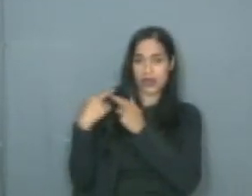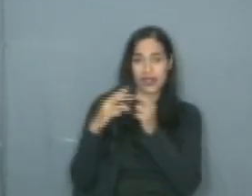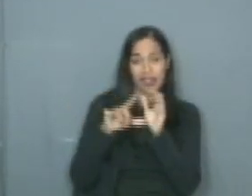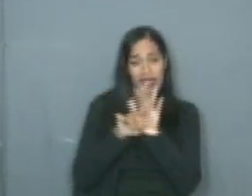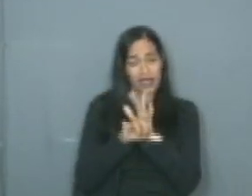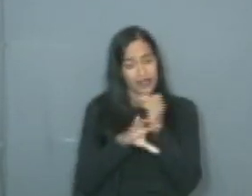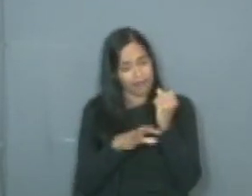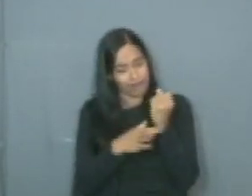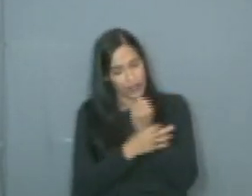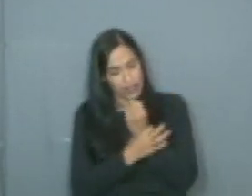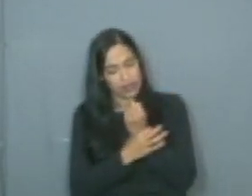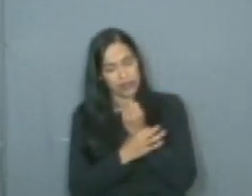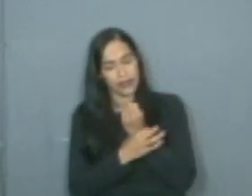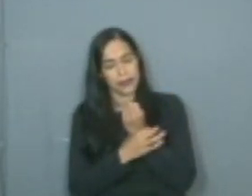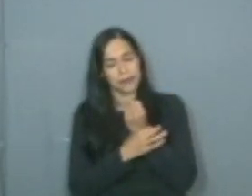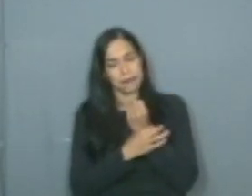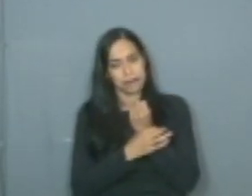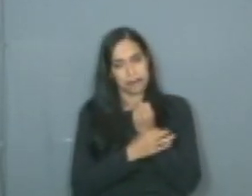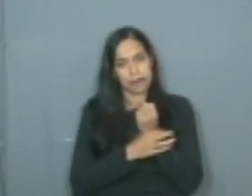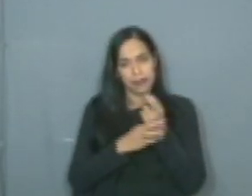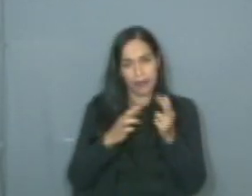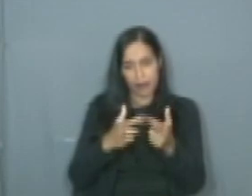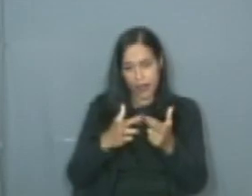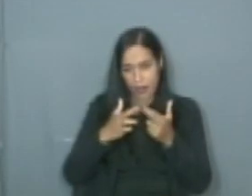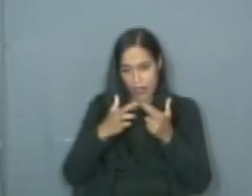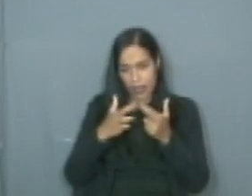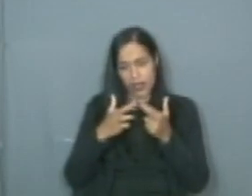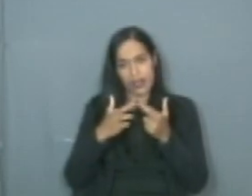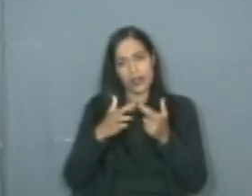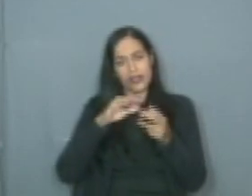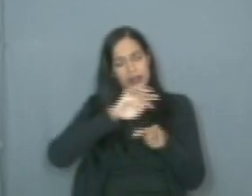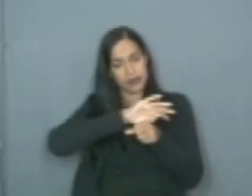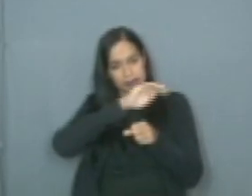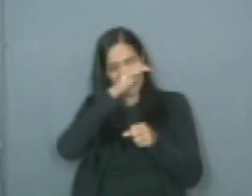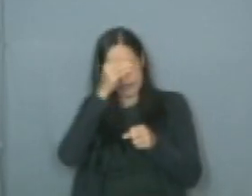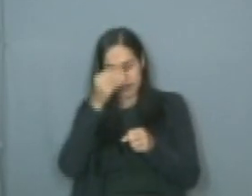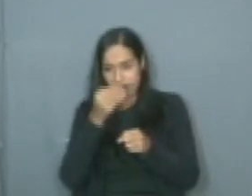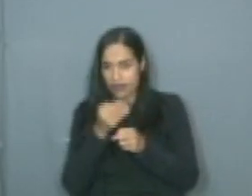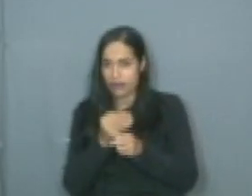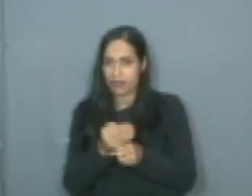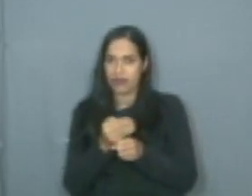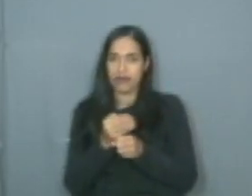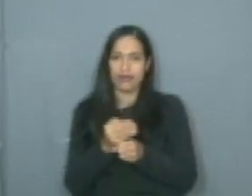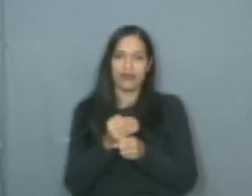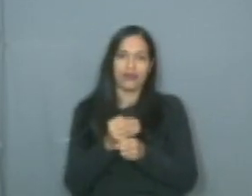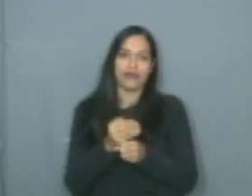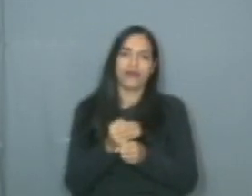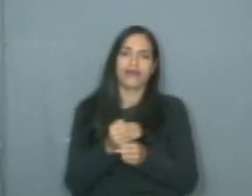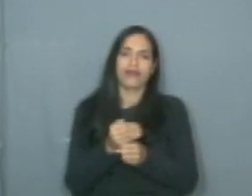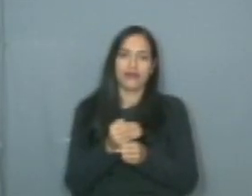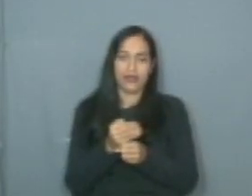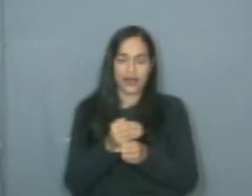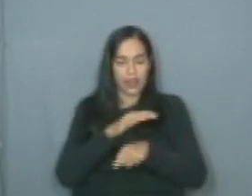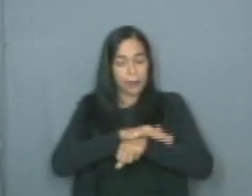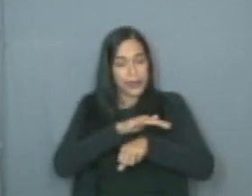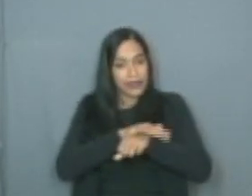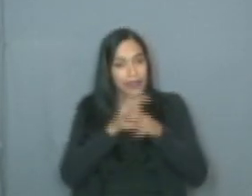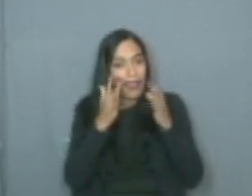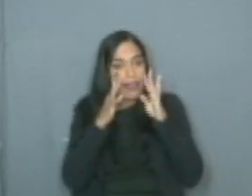garante isso. Então, quando o senhor traz um requerimento desse, essa casa tem que estar atenta para que a gente possa cada vez